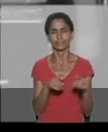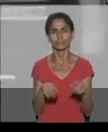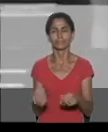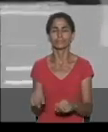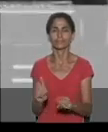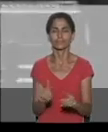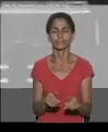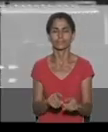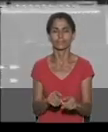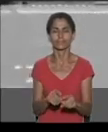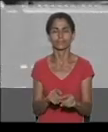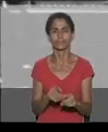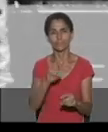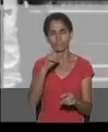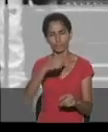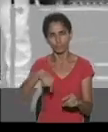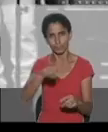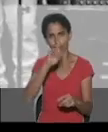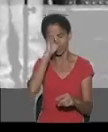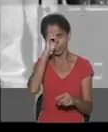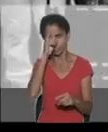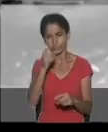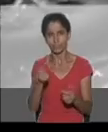vovó ficou peste sangue. Nossa ideia não é fazer